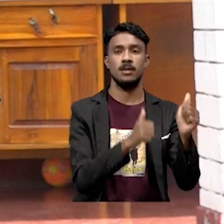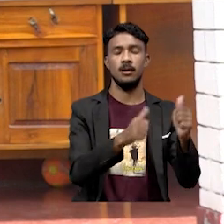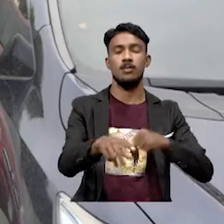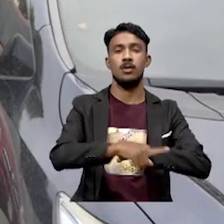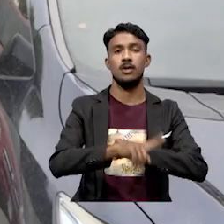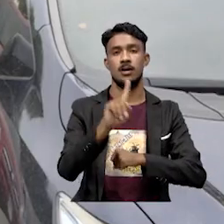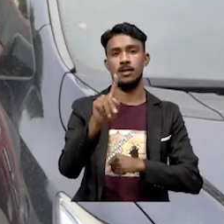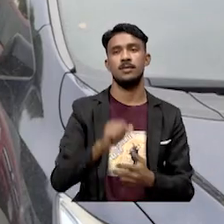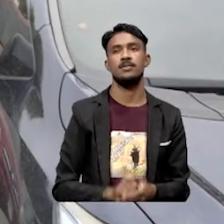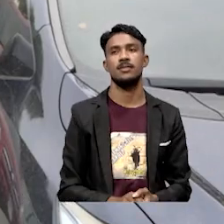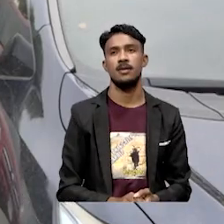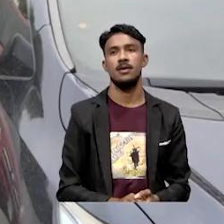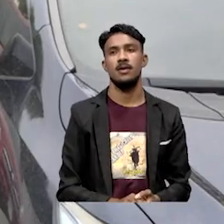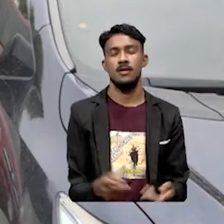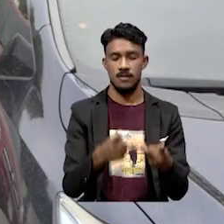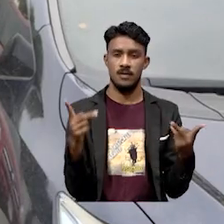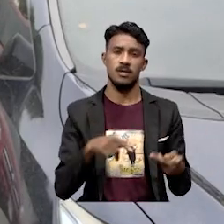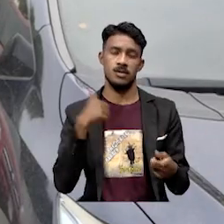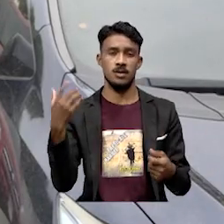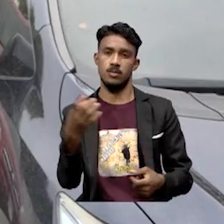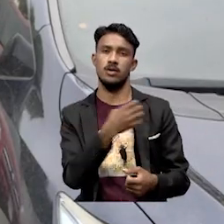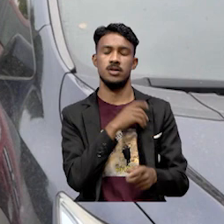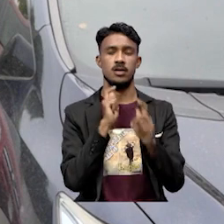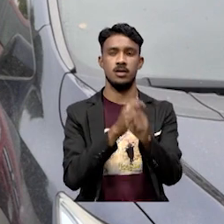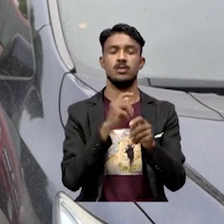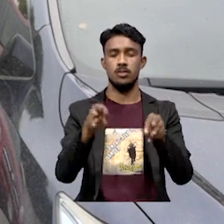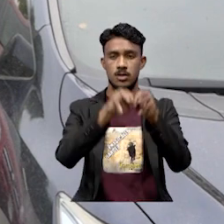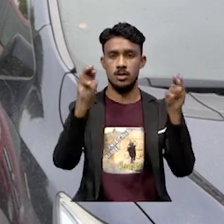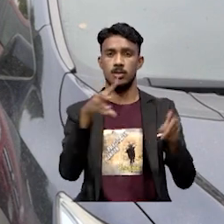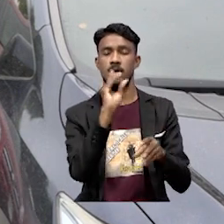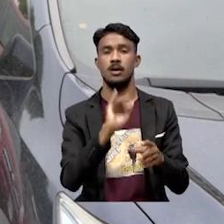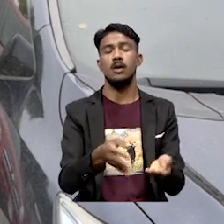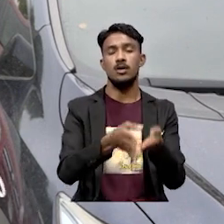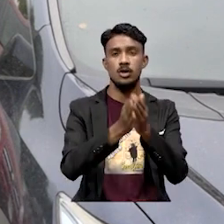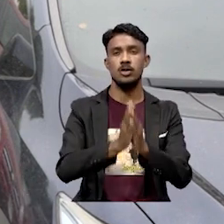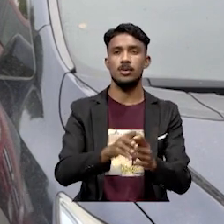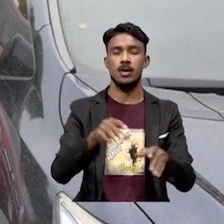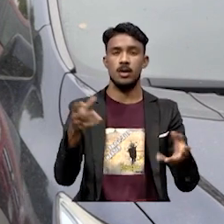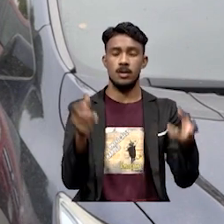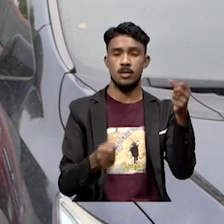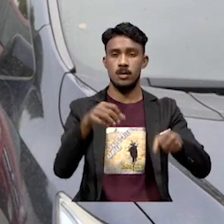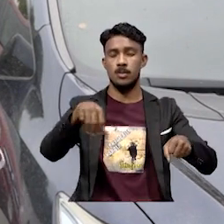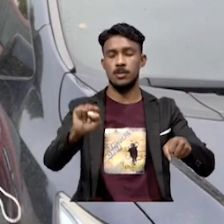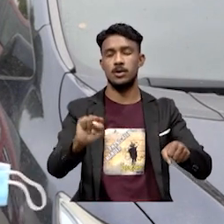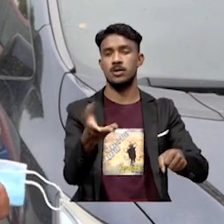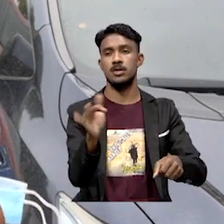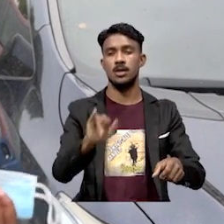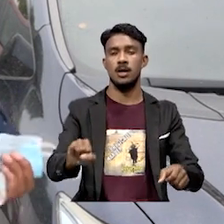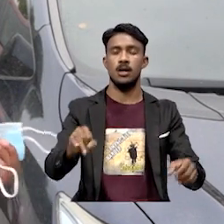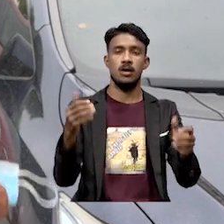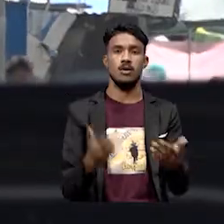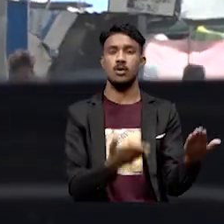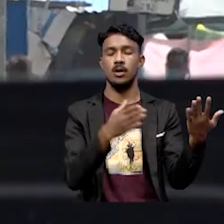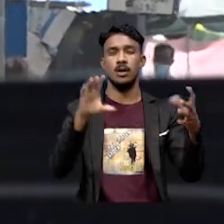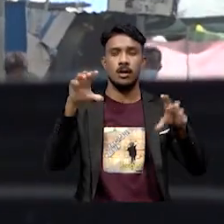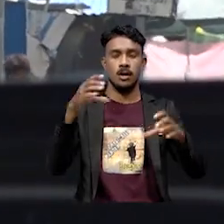idane. Ia parte selok polisi transito munisipio dili husu pa motorista sira banhira conduz veiklu tenki